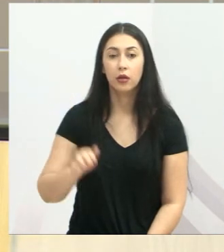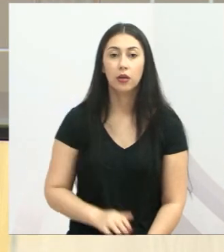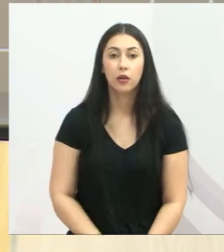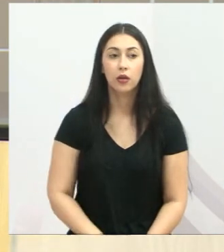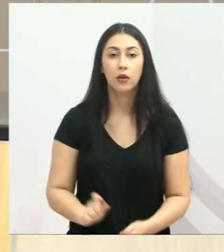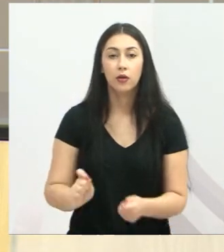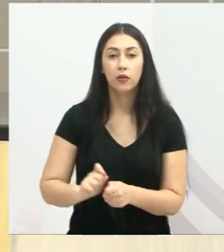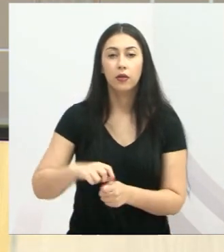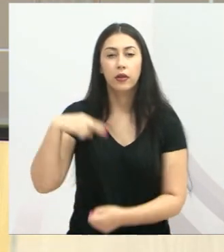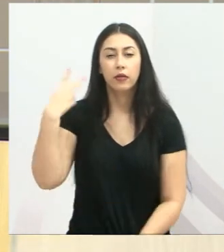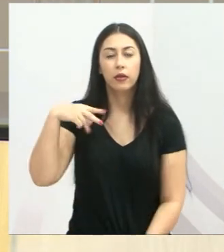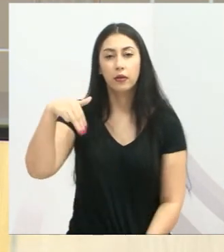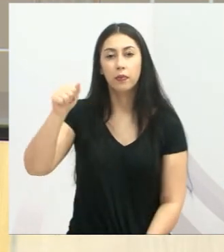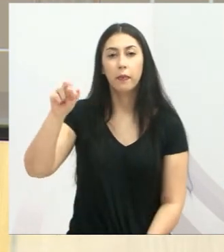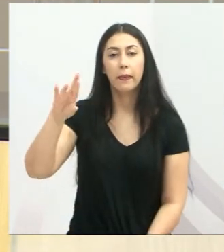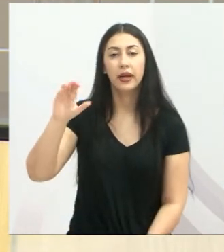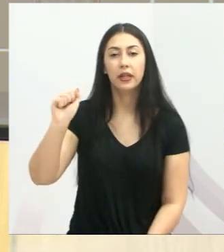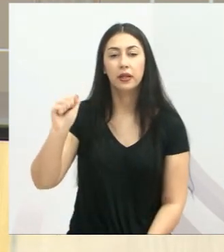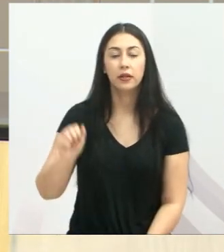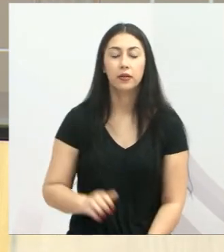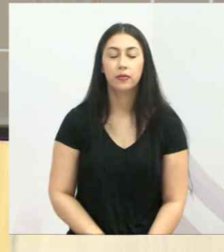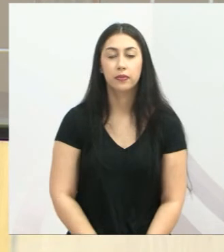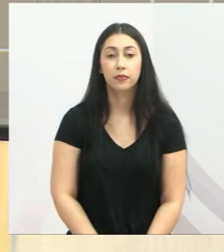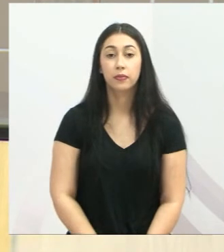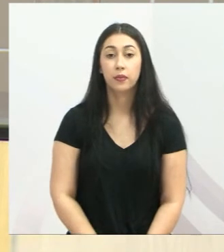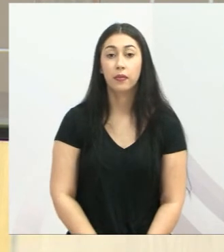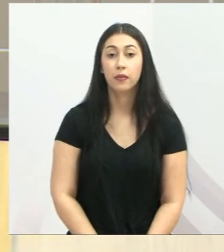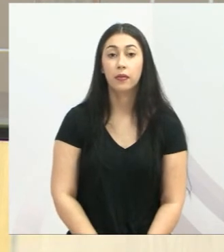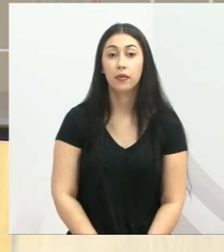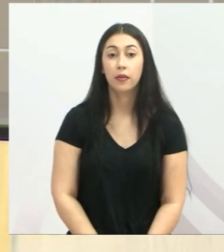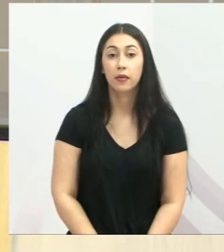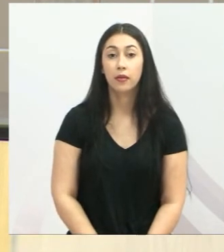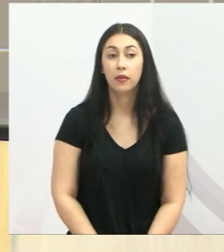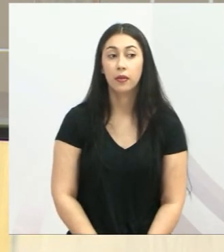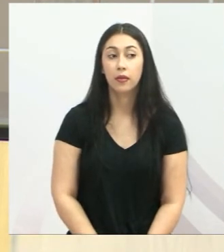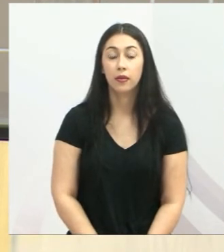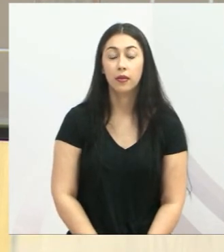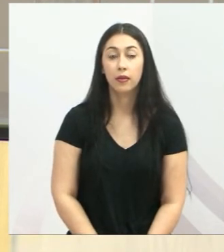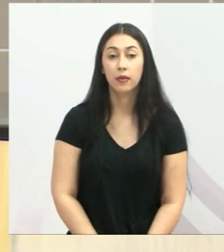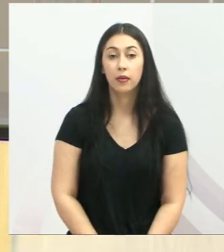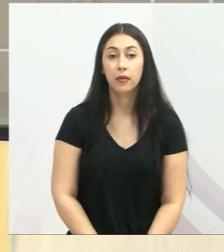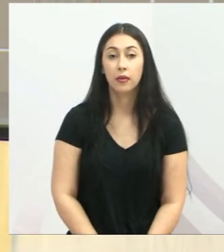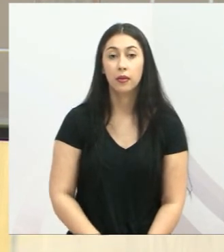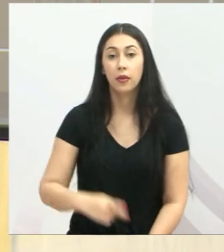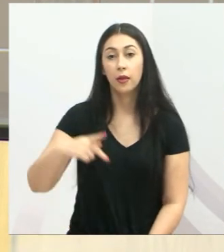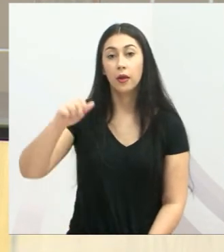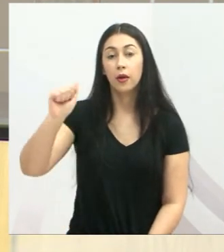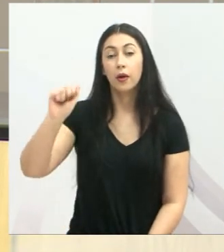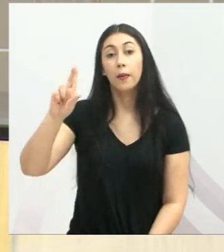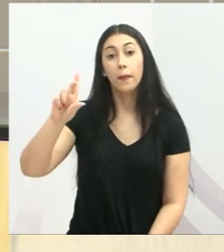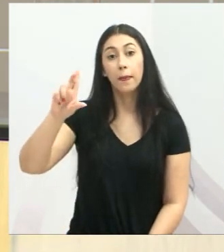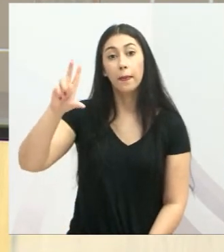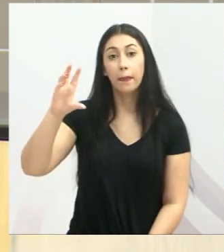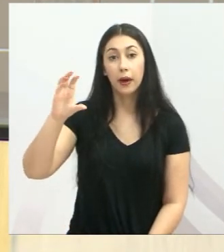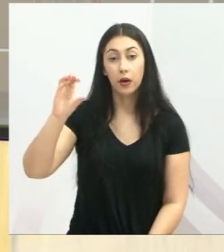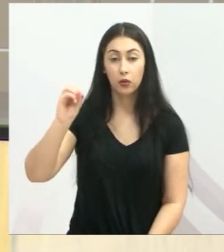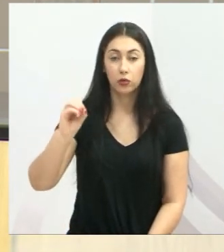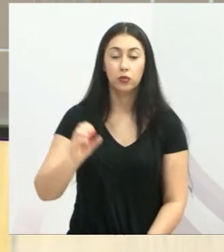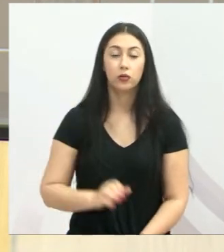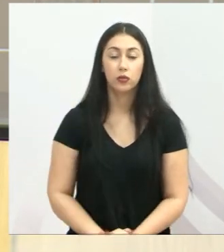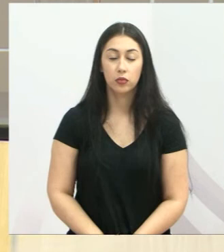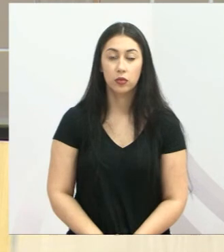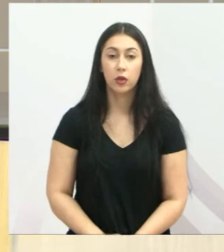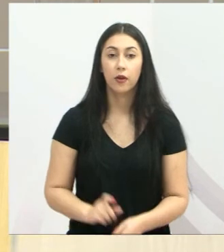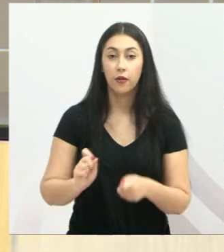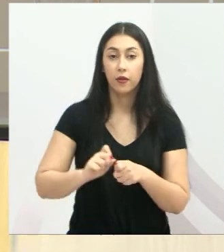pela vereadora Maria Amélia. Voto de falecimento pelo Paulo Graça, mestre de judô. Votos